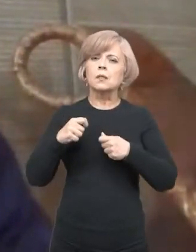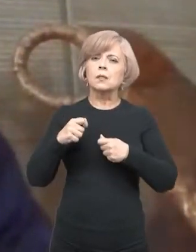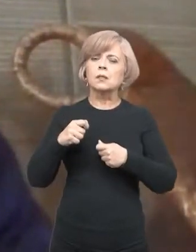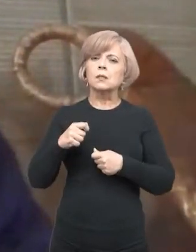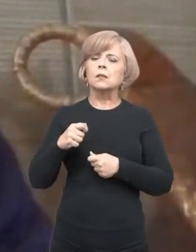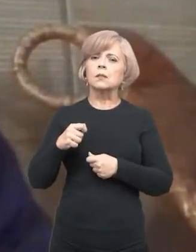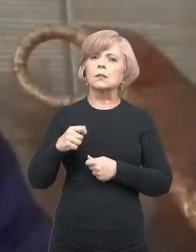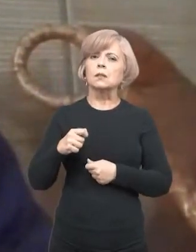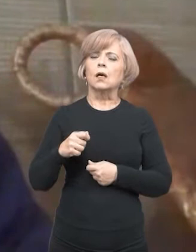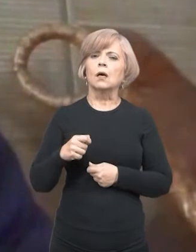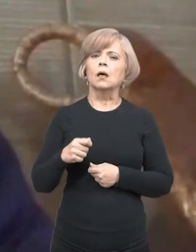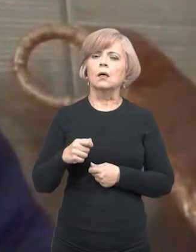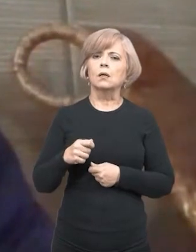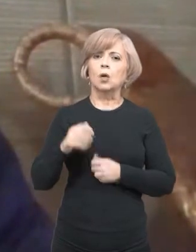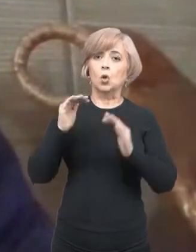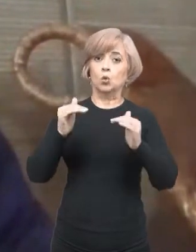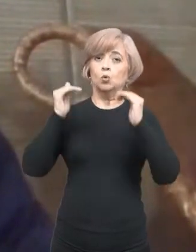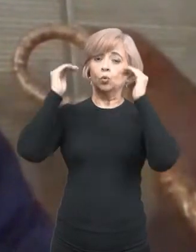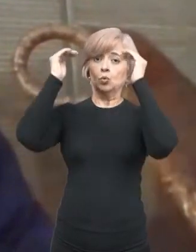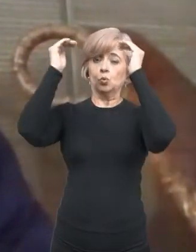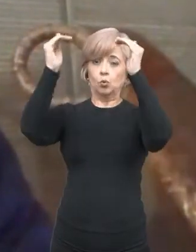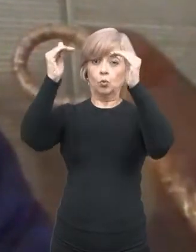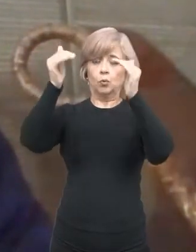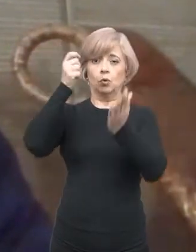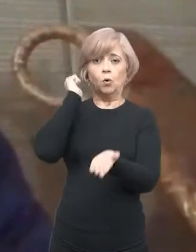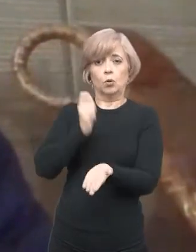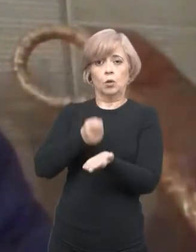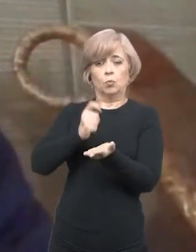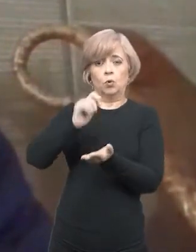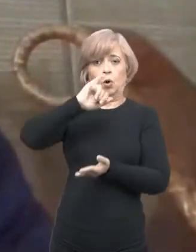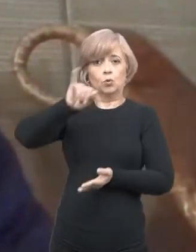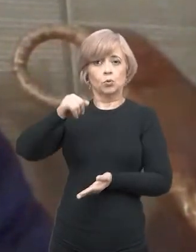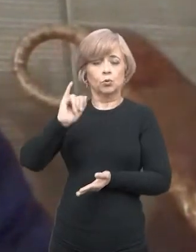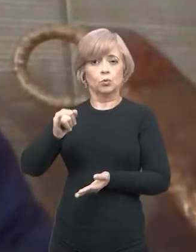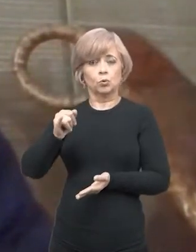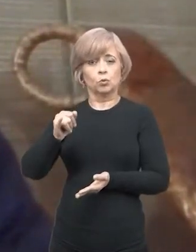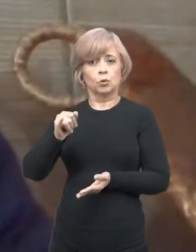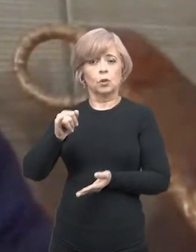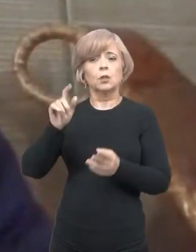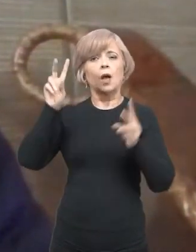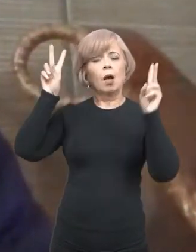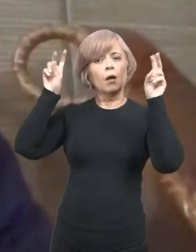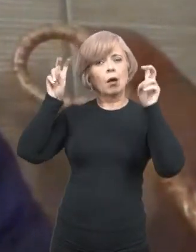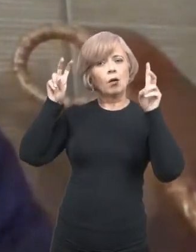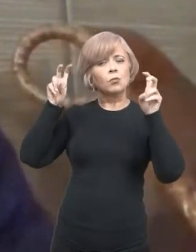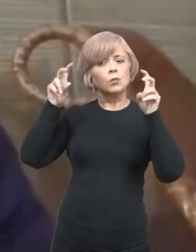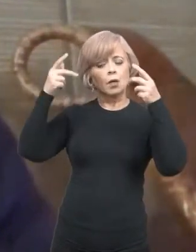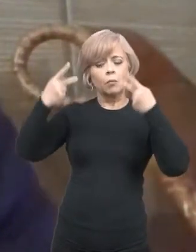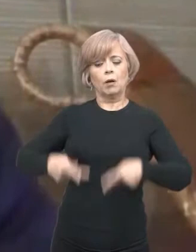do Tribunal, do Superior Tribunal de Justiça e